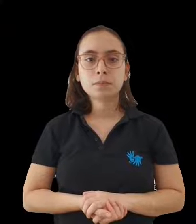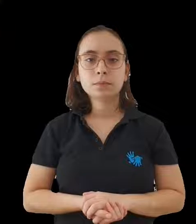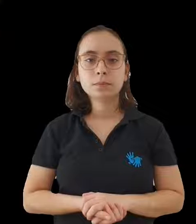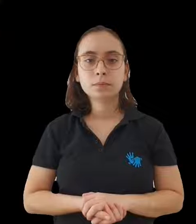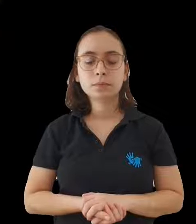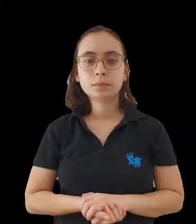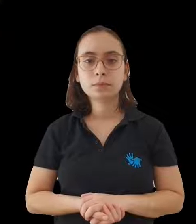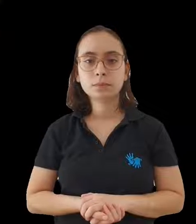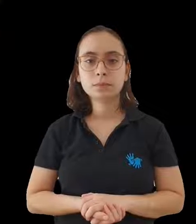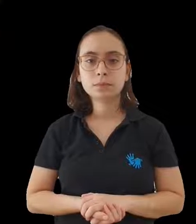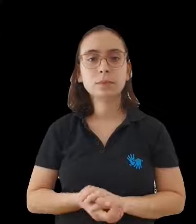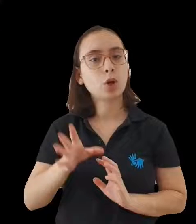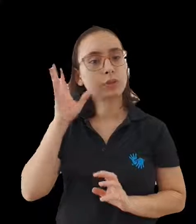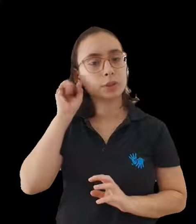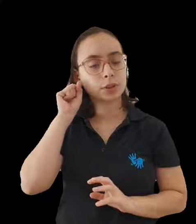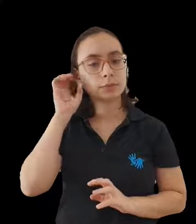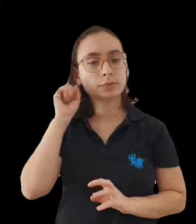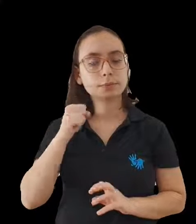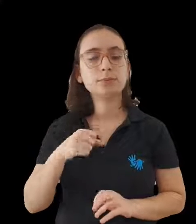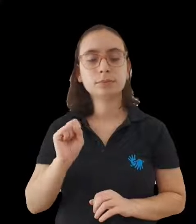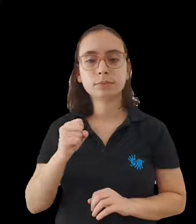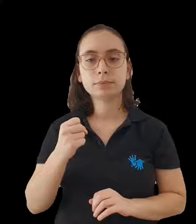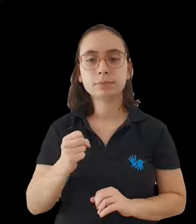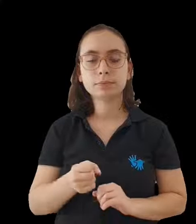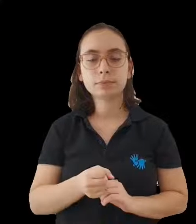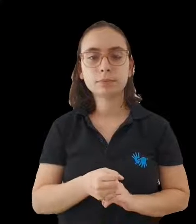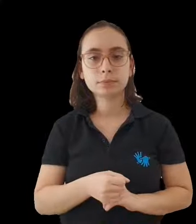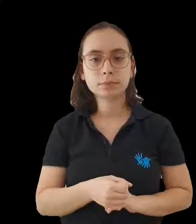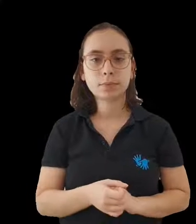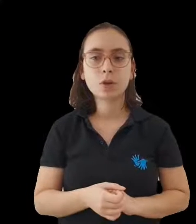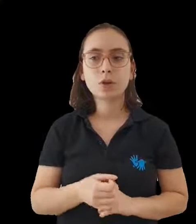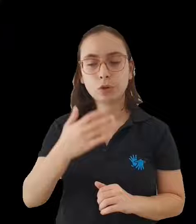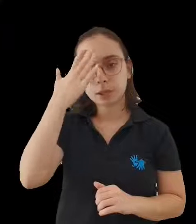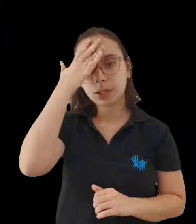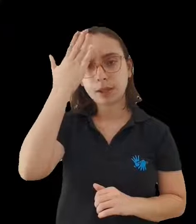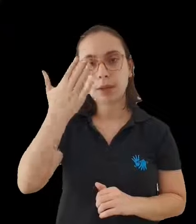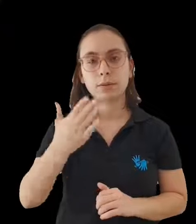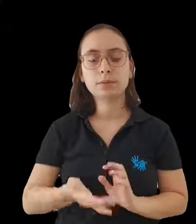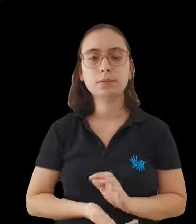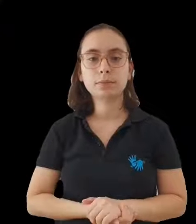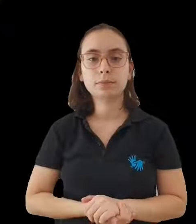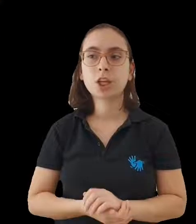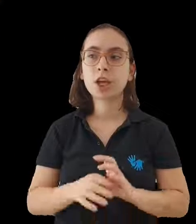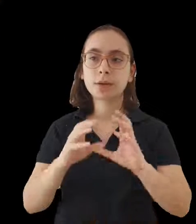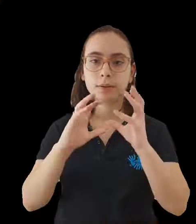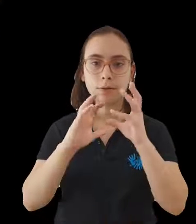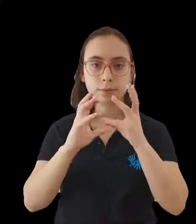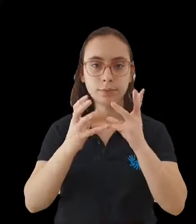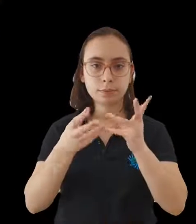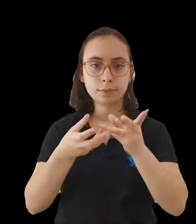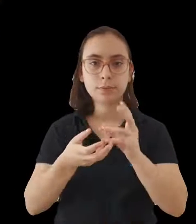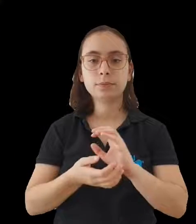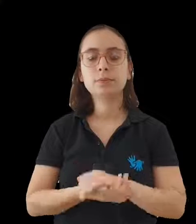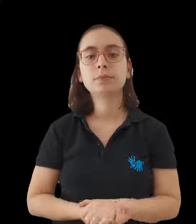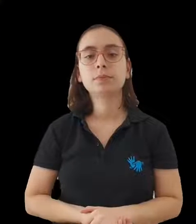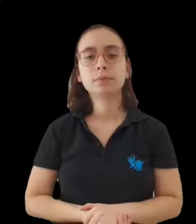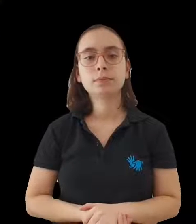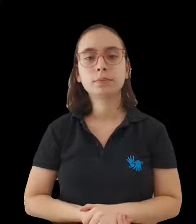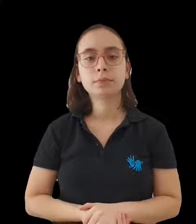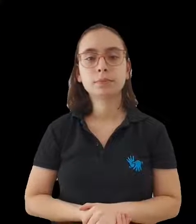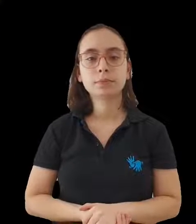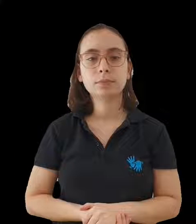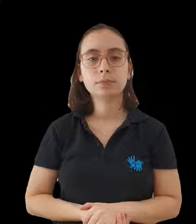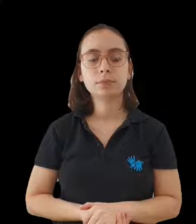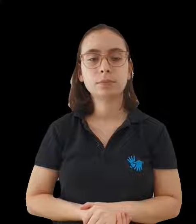tá ouvindo? Tá sim. Então, ó, obrigada, Deise. Pega a bolinha e o sapo a gente deixa escondido ainda